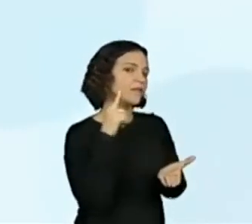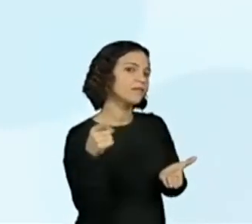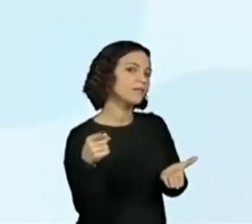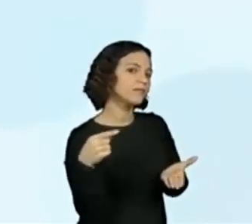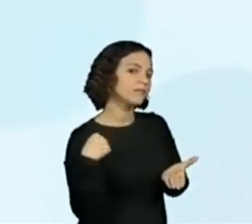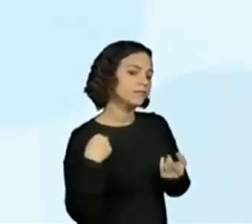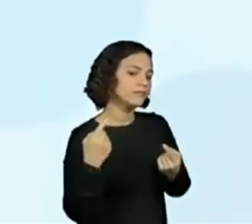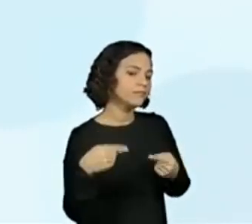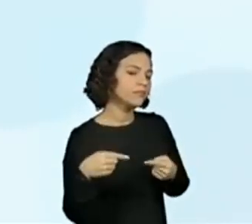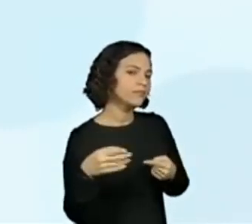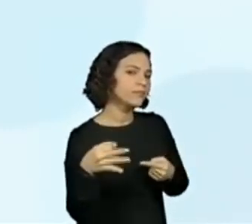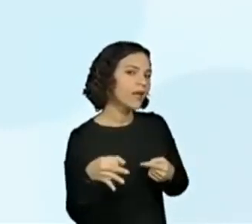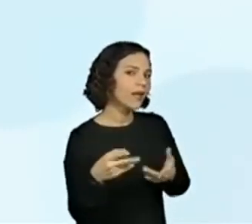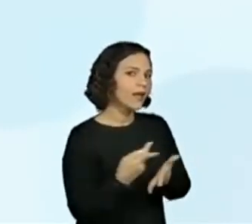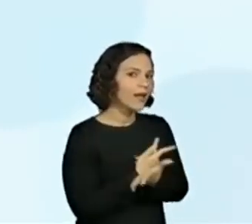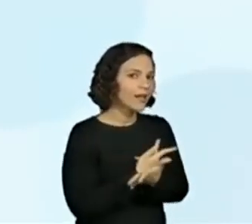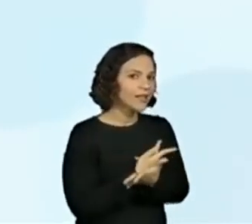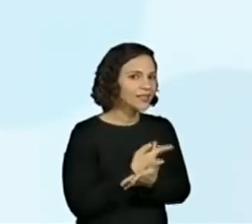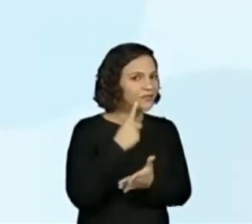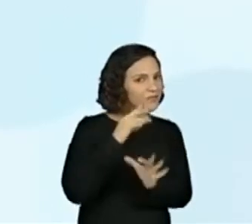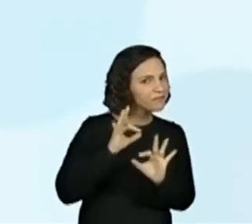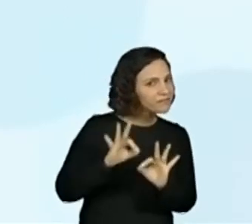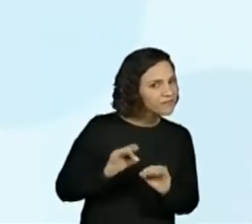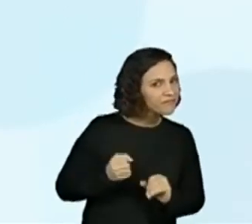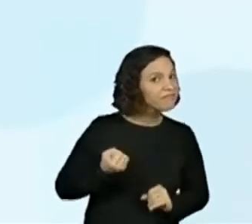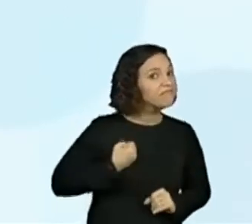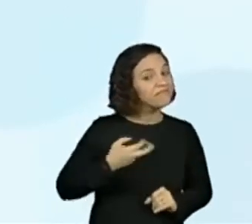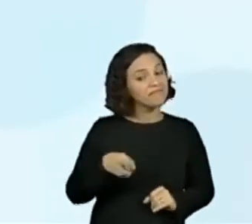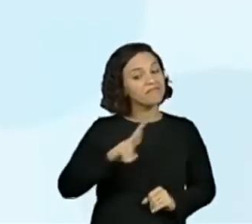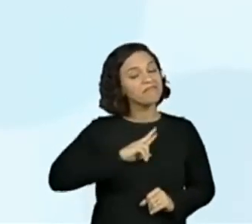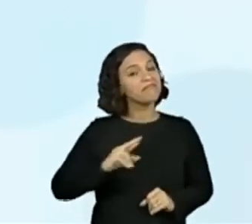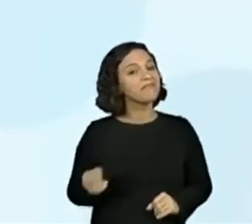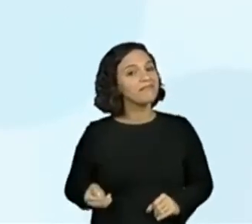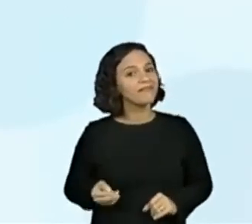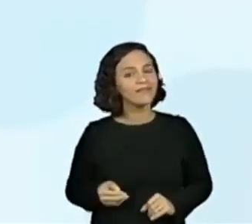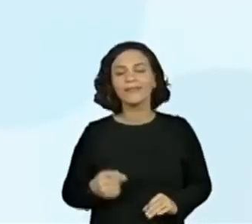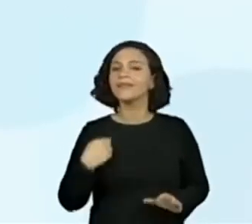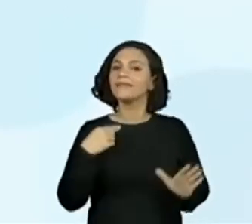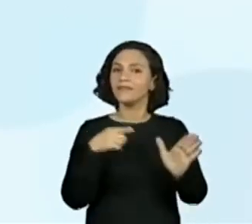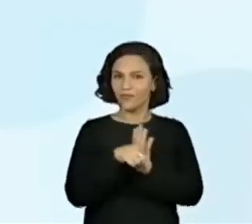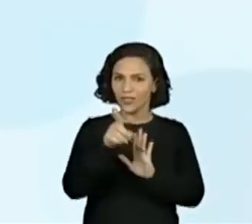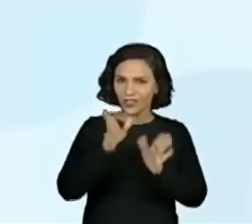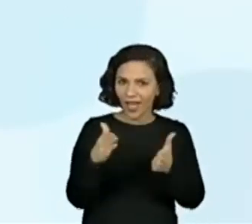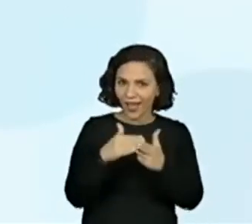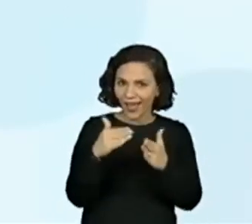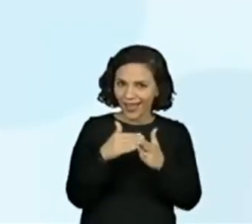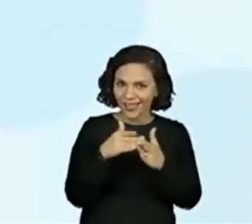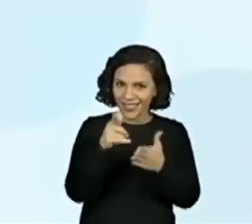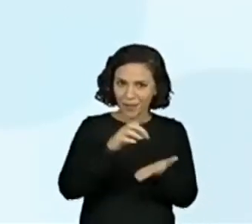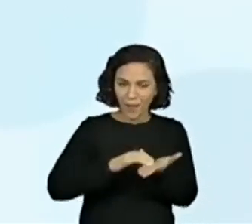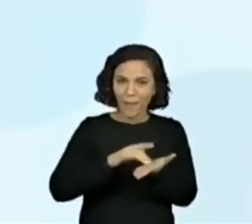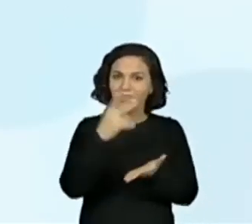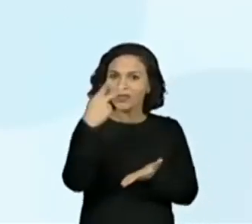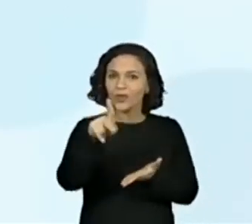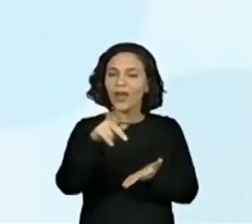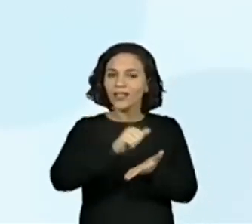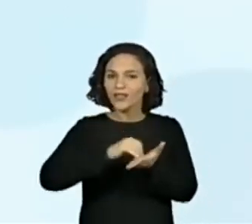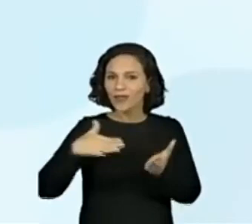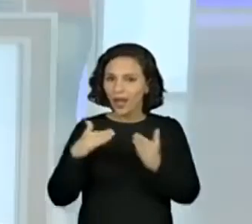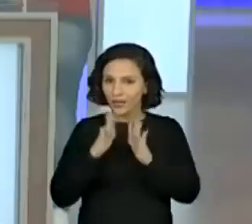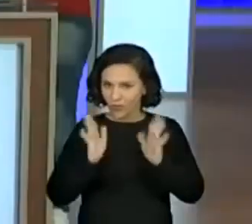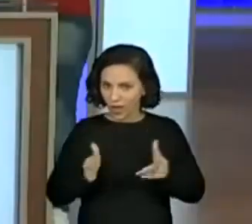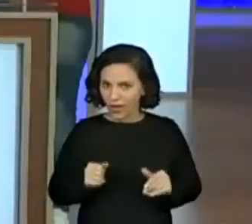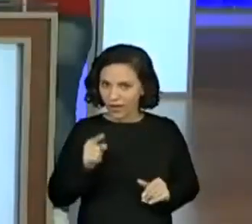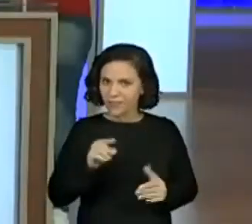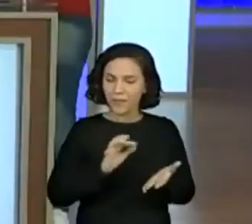nova calculadora. E vocês aí em casa, vocês já utilizaram também a calculadora nas atividades? Vocês